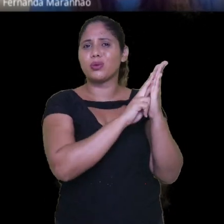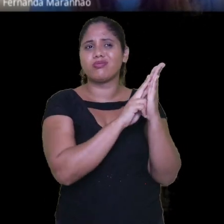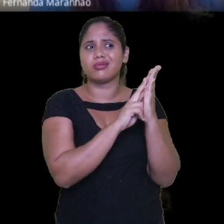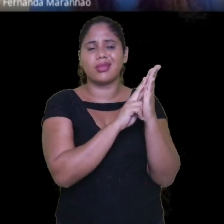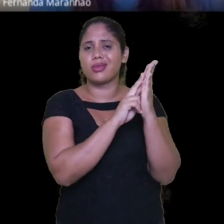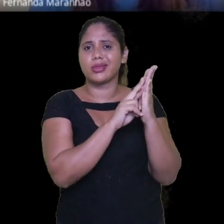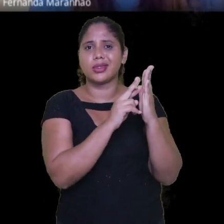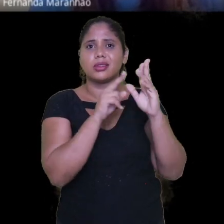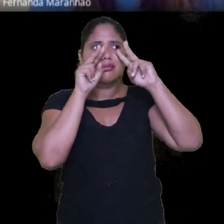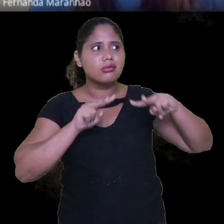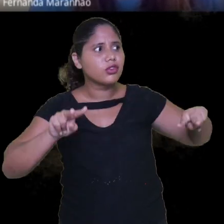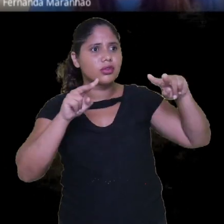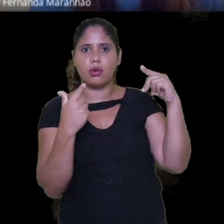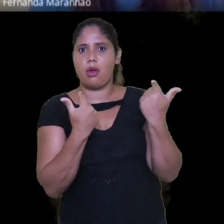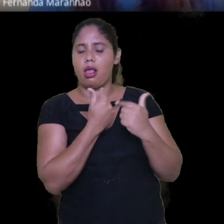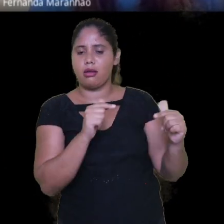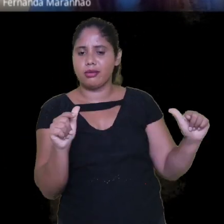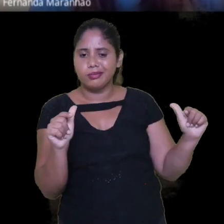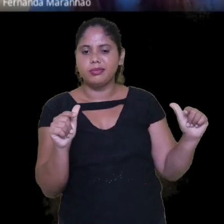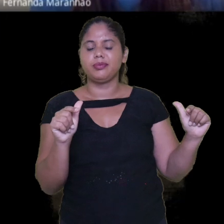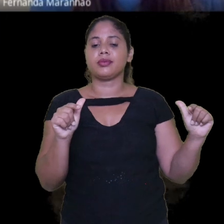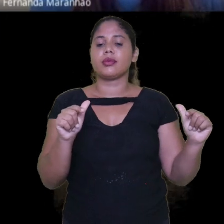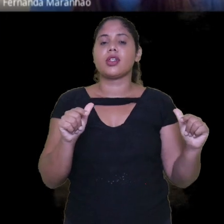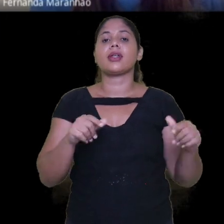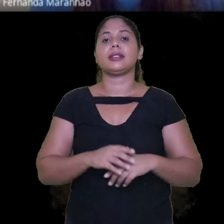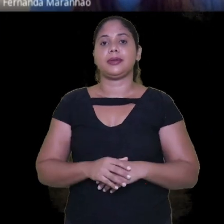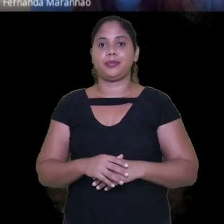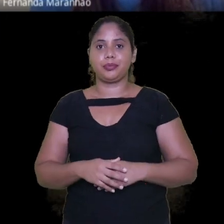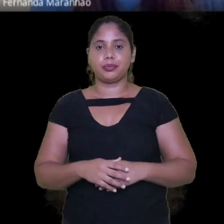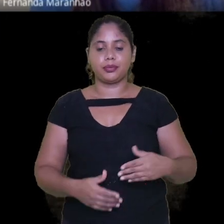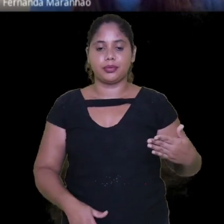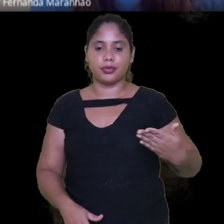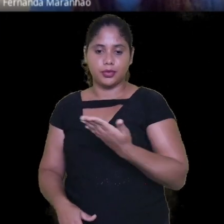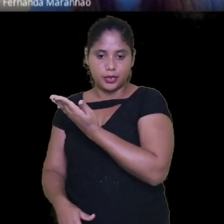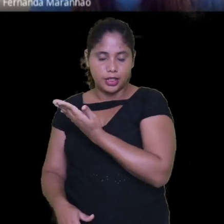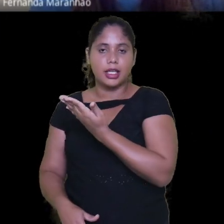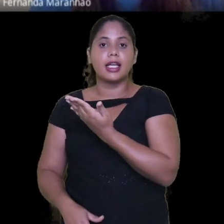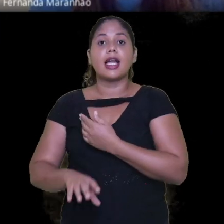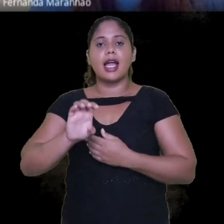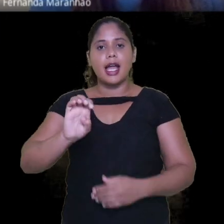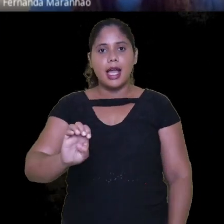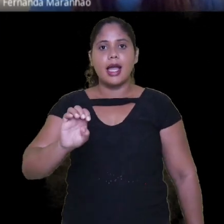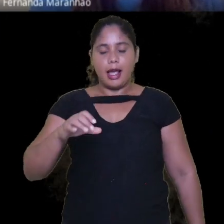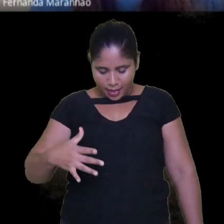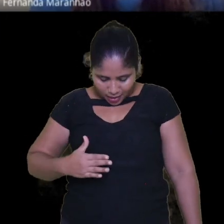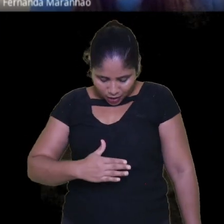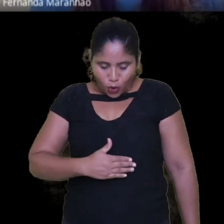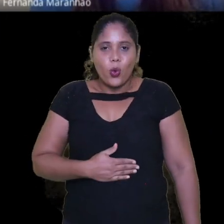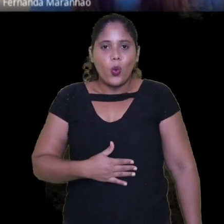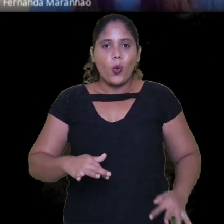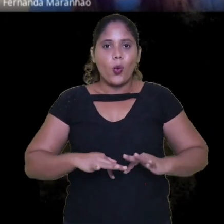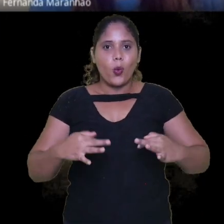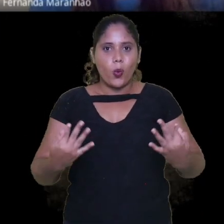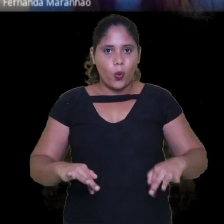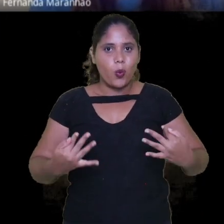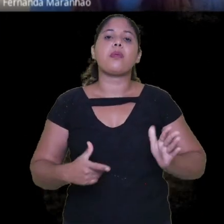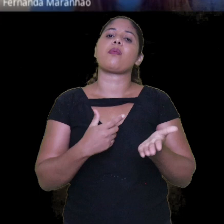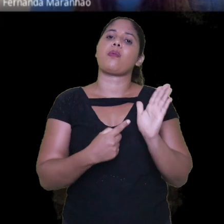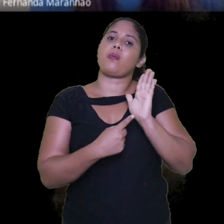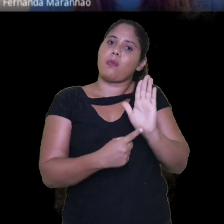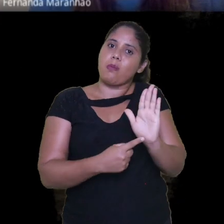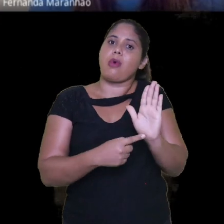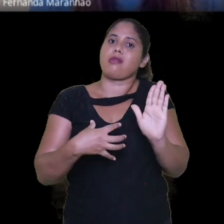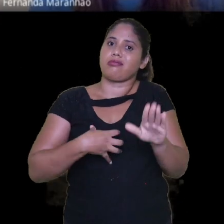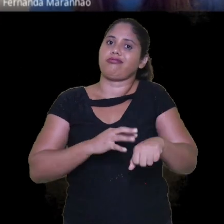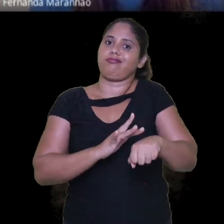no contexto da insuficiência placentária. Então, é uma tabela colorida em cujas colunas estão as condições, em